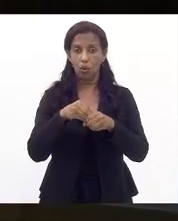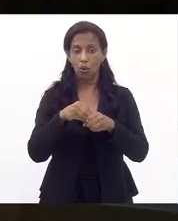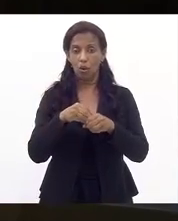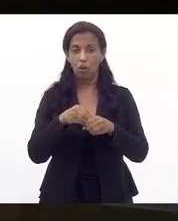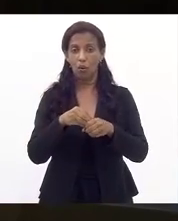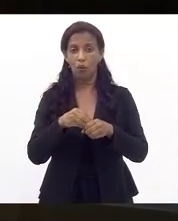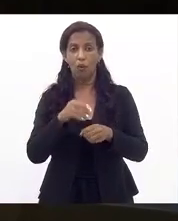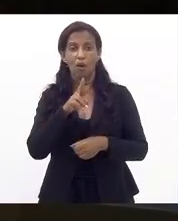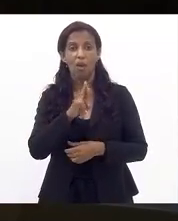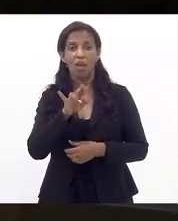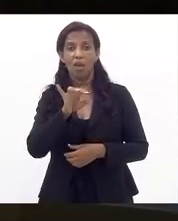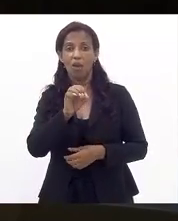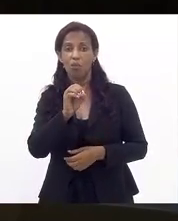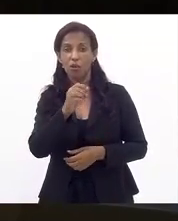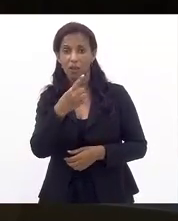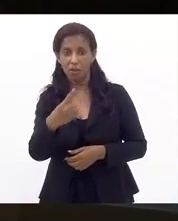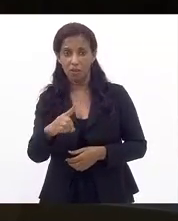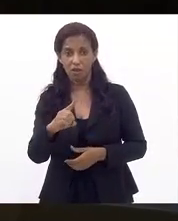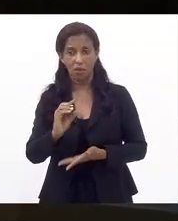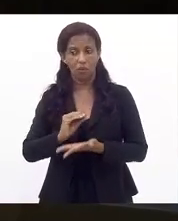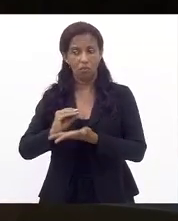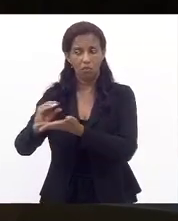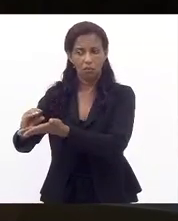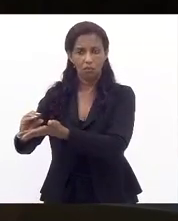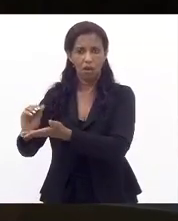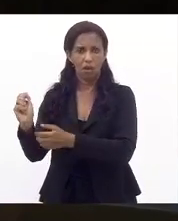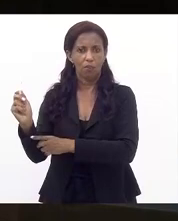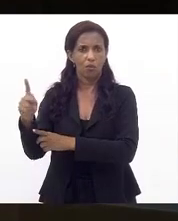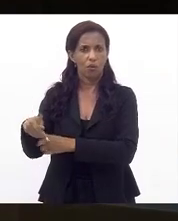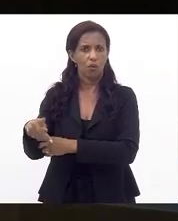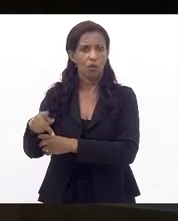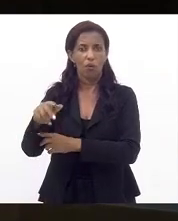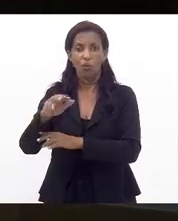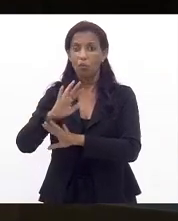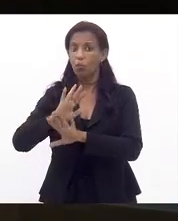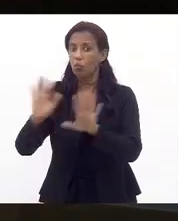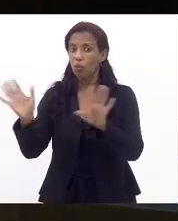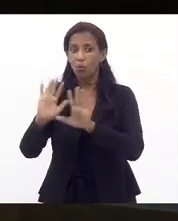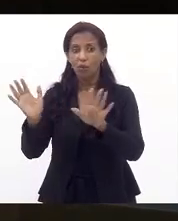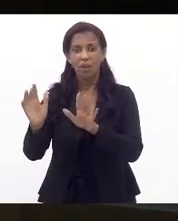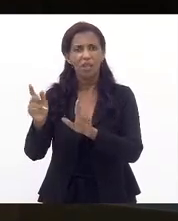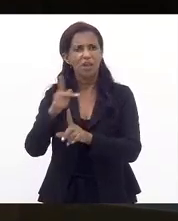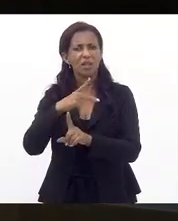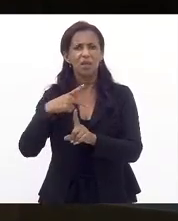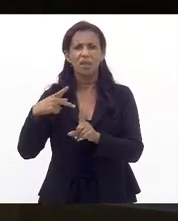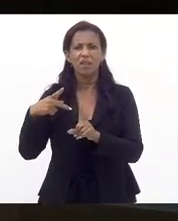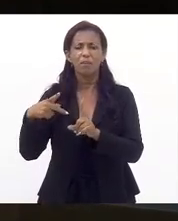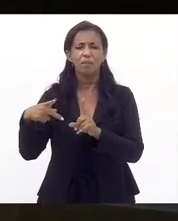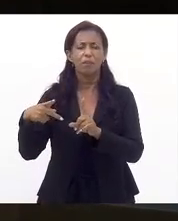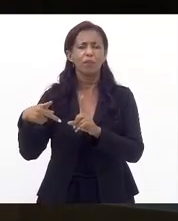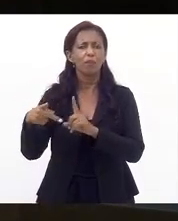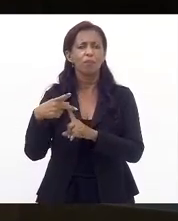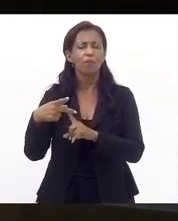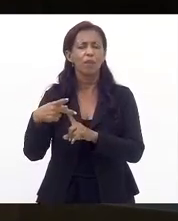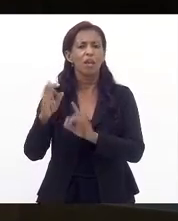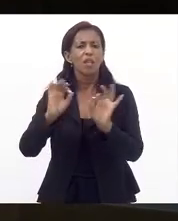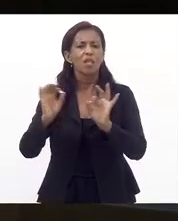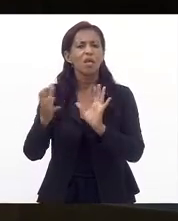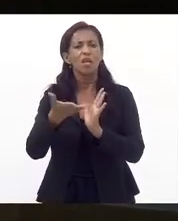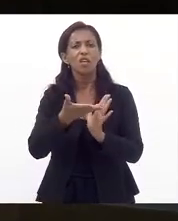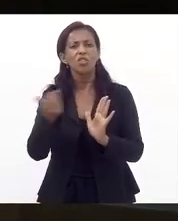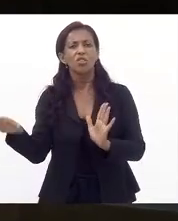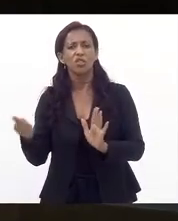remuneração para aposentadoria aquilo que você nunca mais ninguém tira triênio verbas